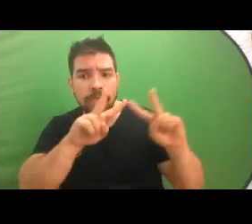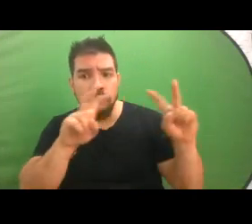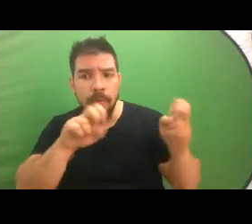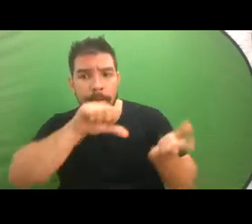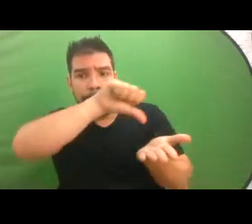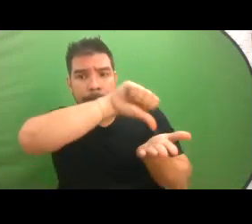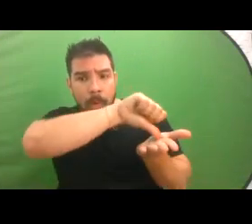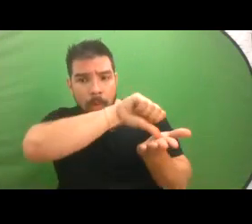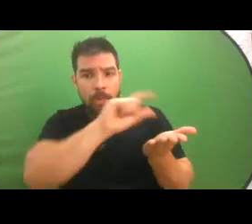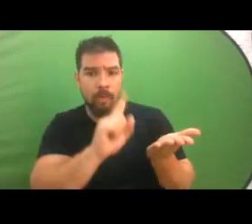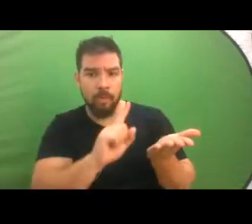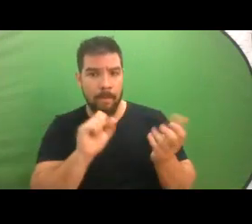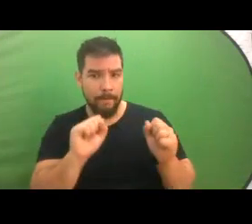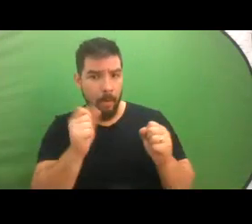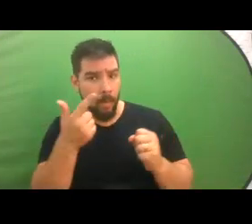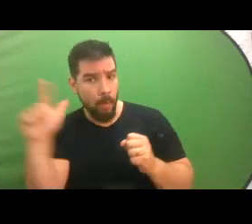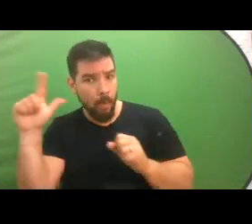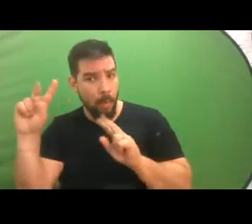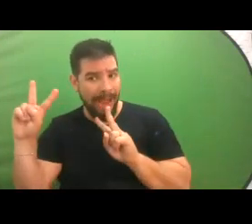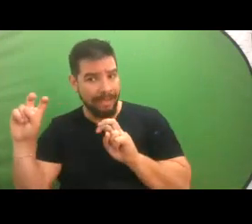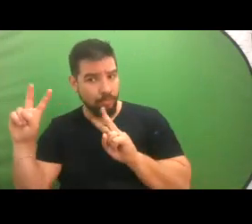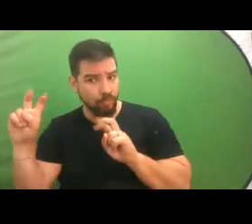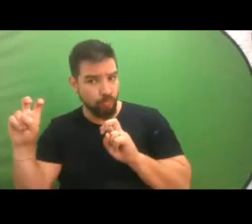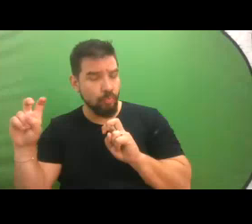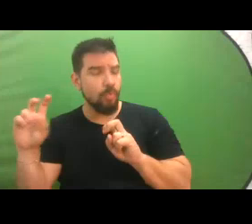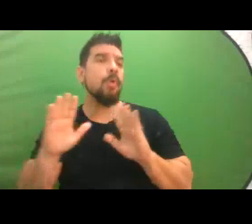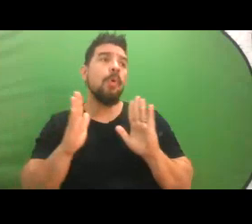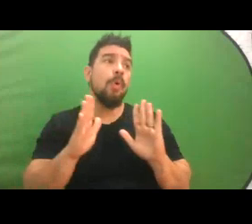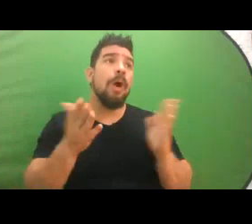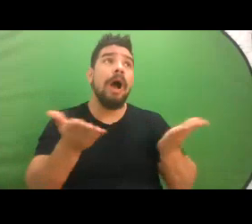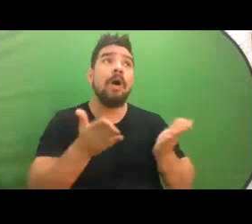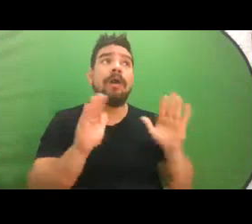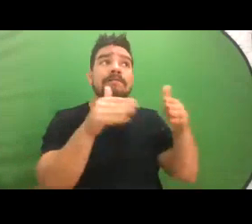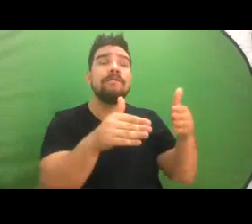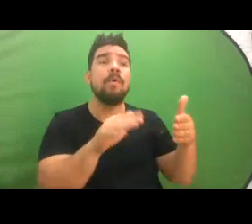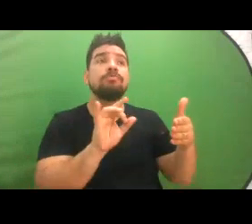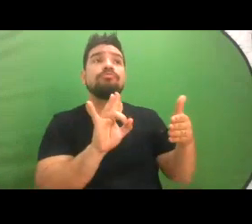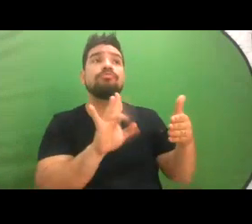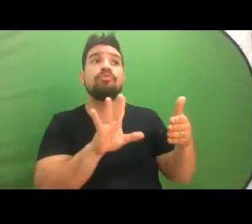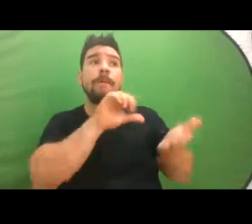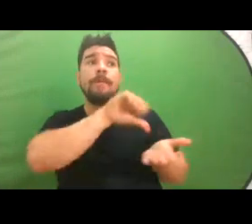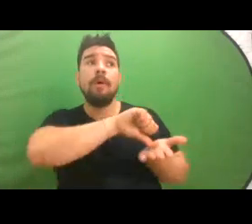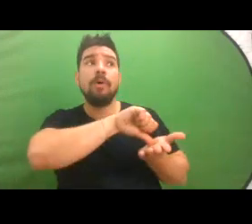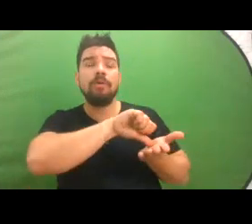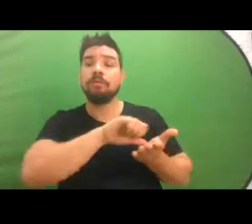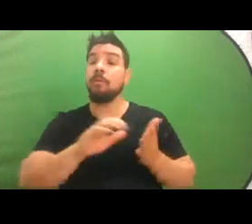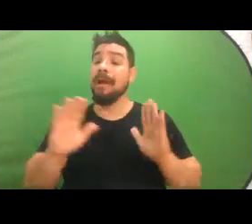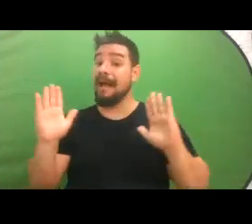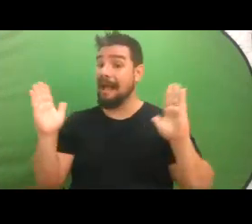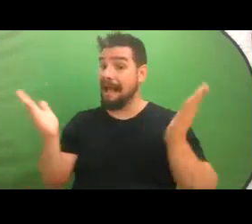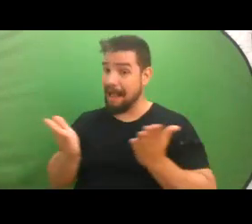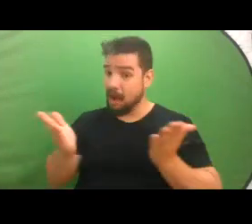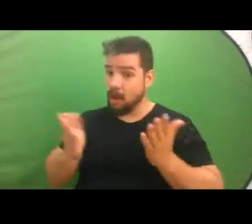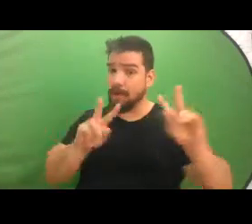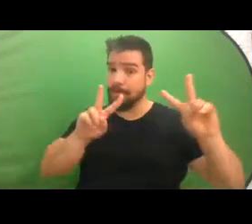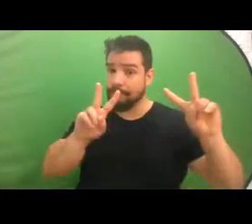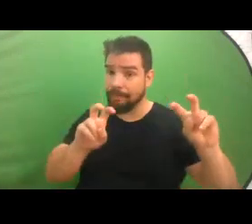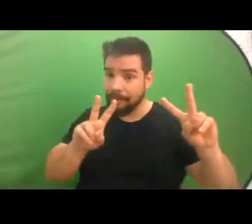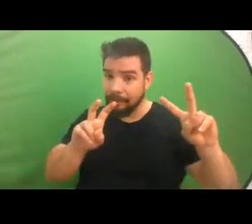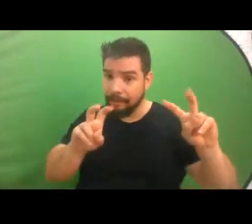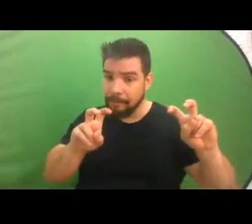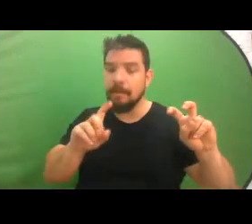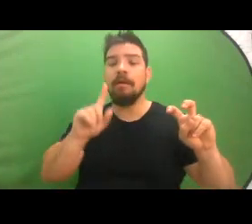sobre outro assunto bem rápido ou só cabe o assunto do polo das Não, reuniões? agora nós estamos tratando desta questão do